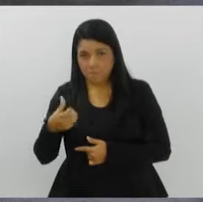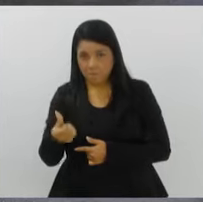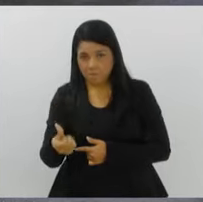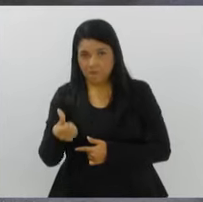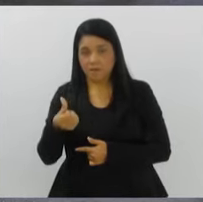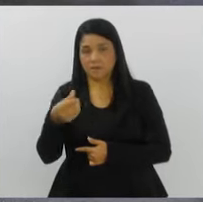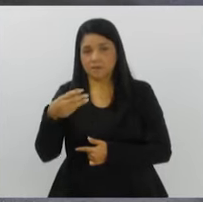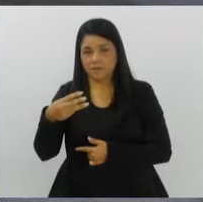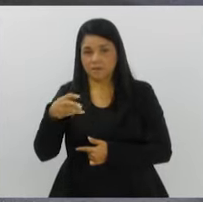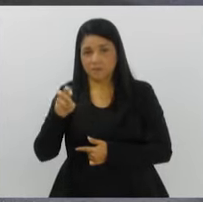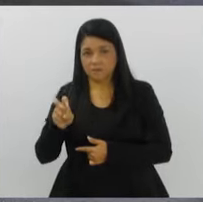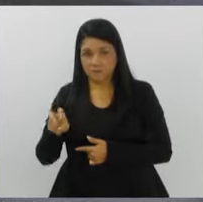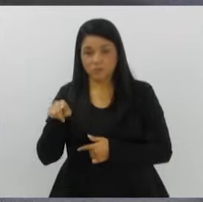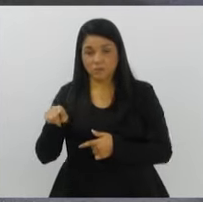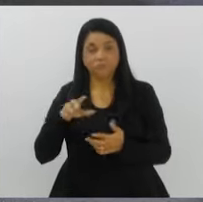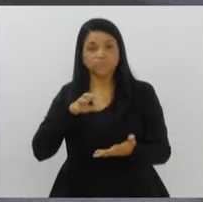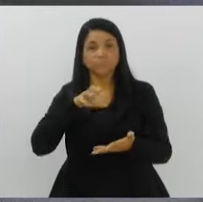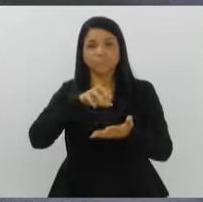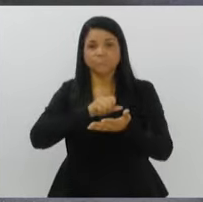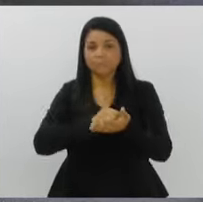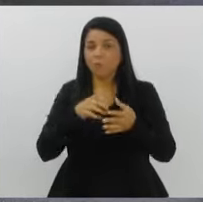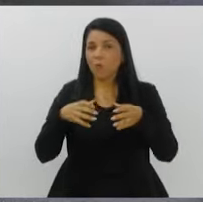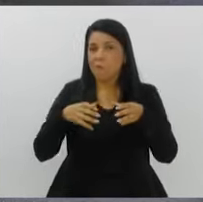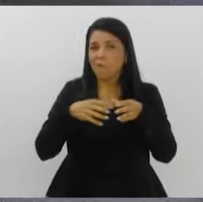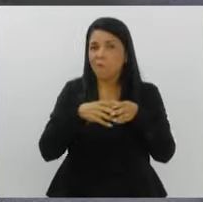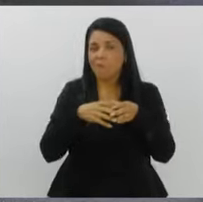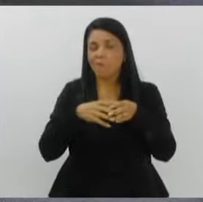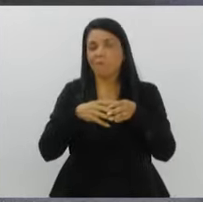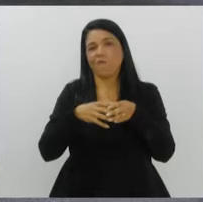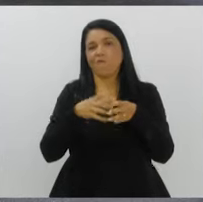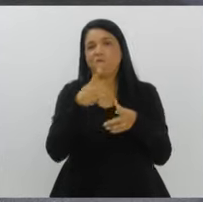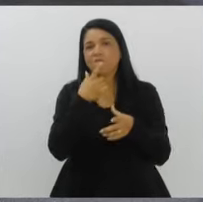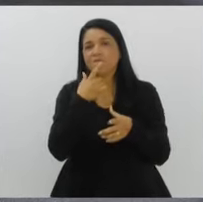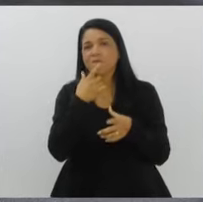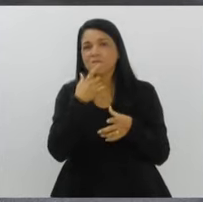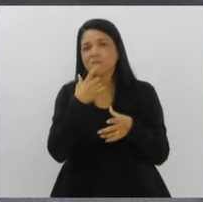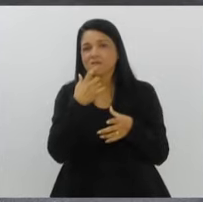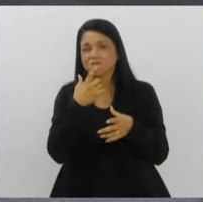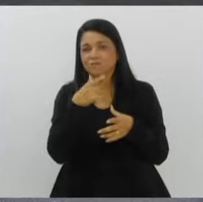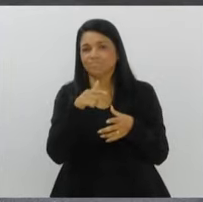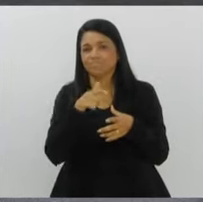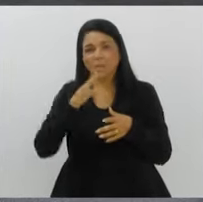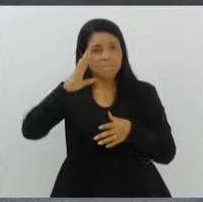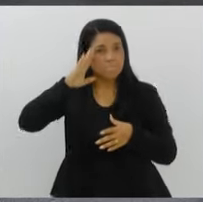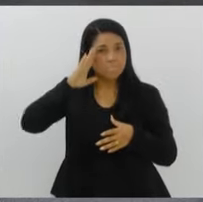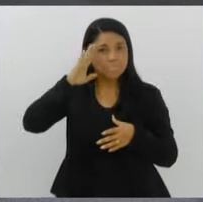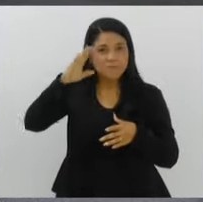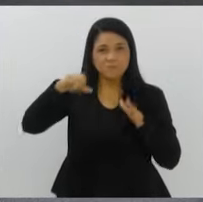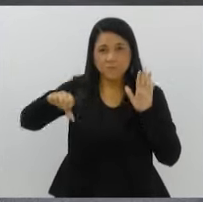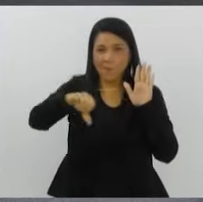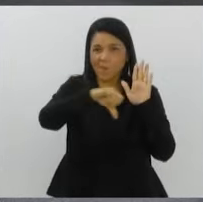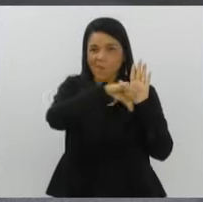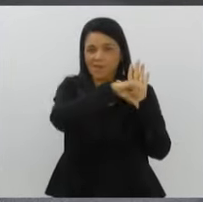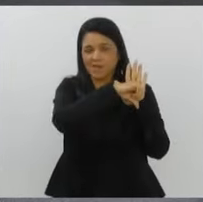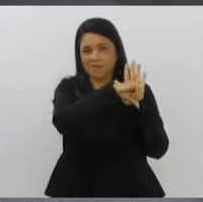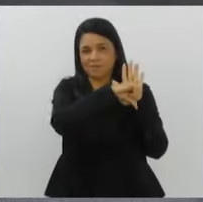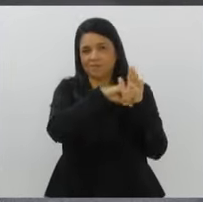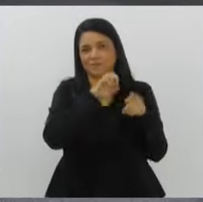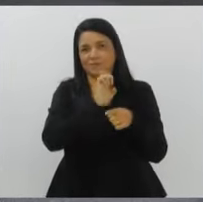do Comando Vermelho como a principal facção criminosa do Estado do Rio de